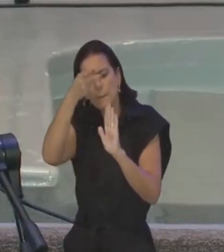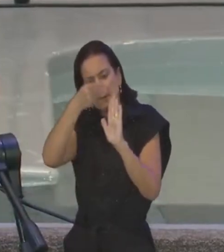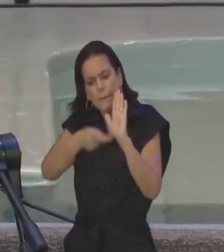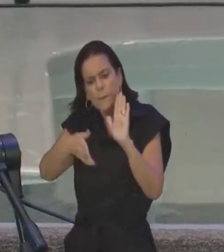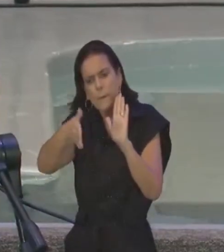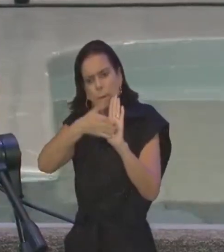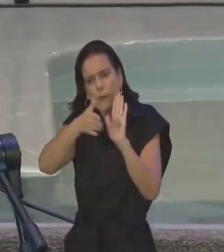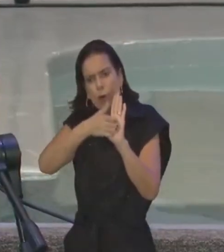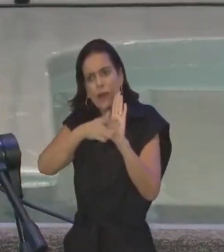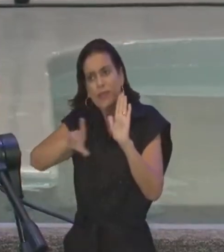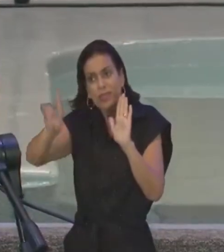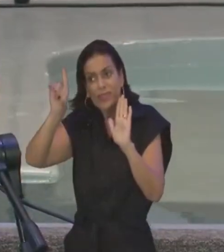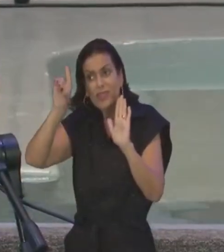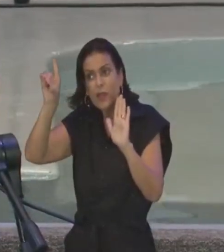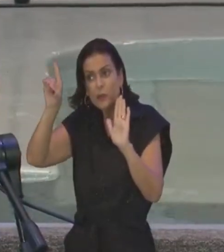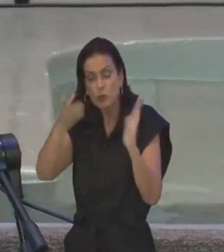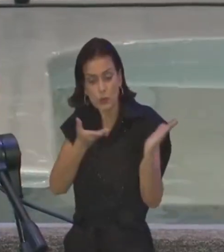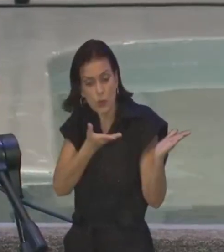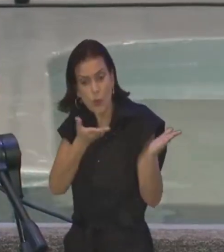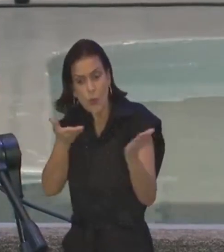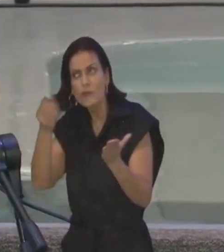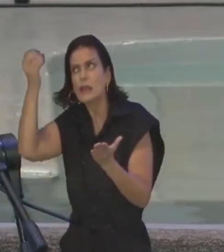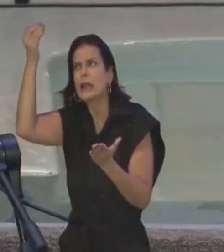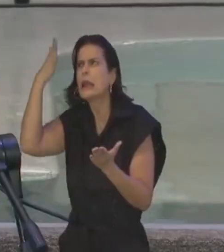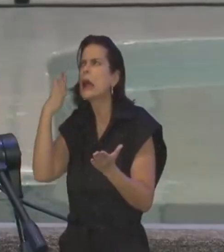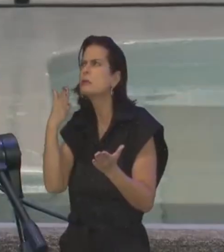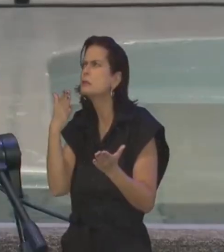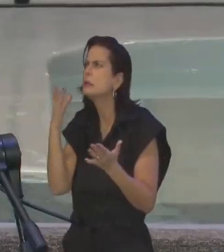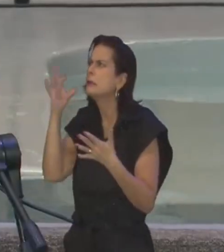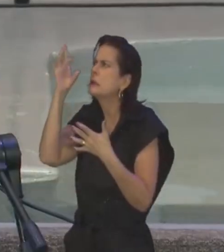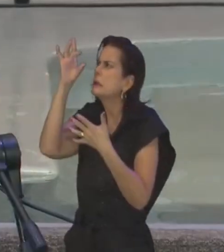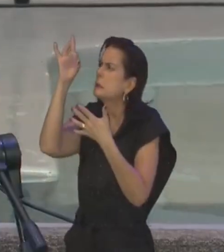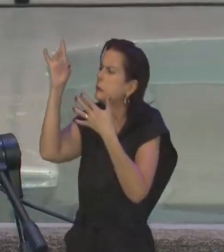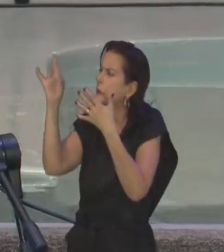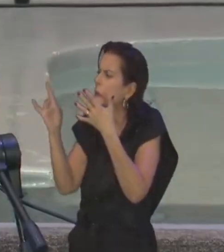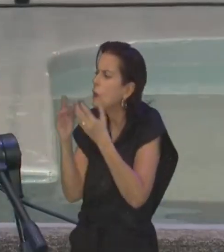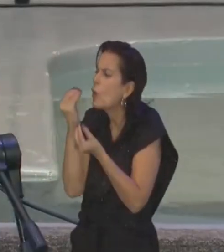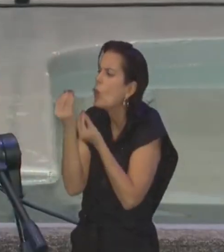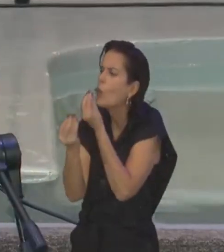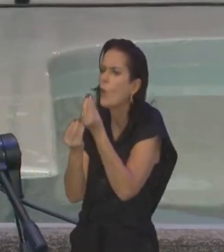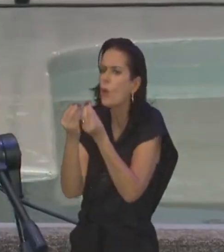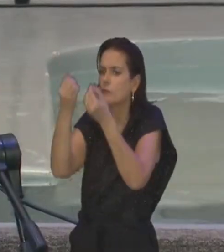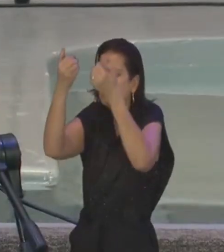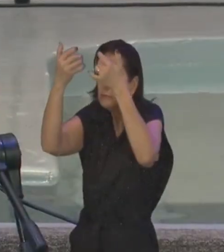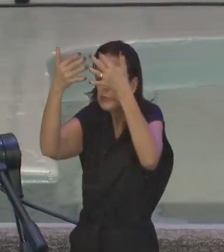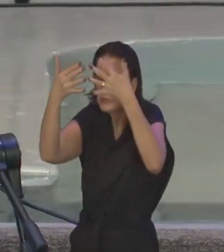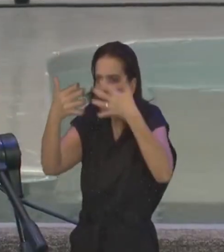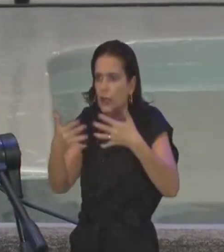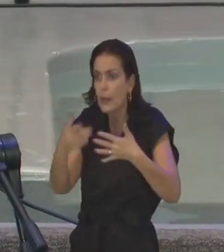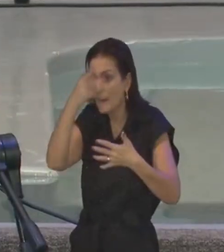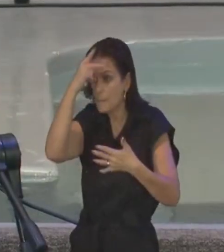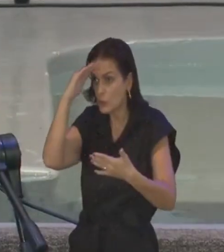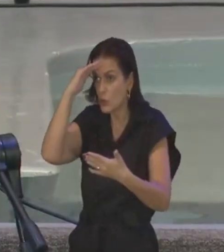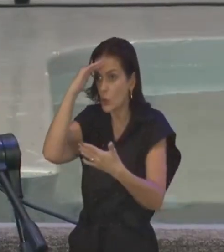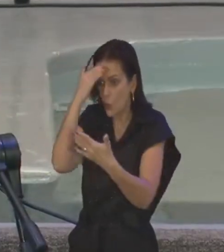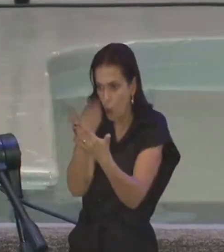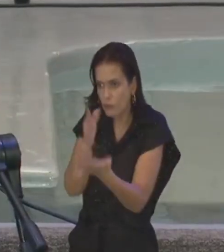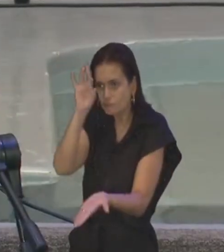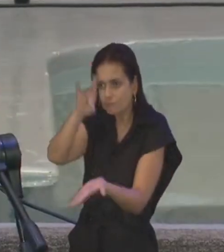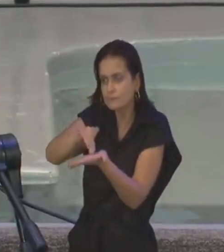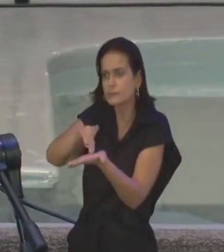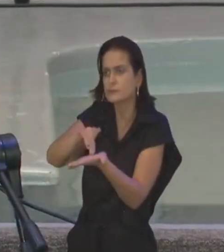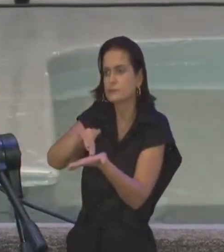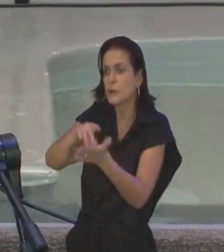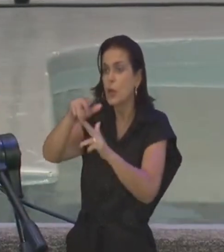propósito de Deus, e também este convite gracioso que Deus faz para todo aquele que queira, para todo aquele que crê. E é por isso que